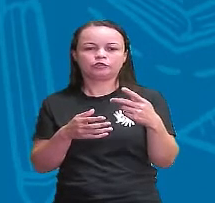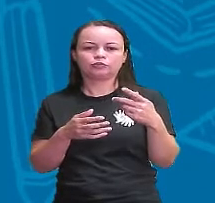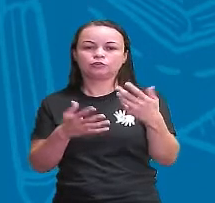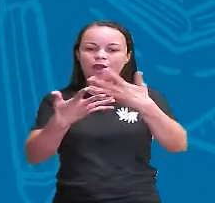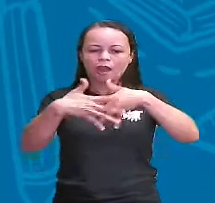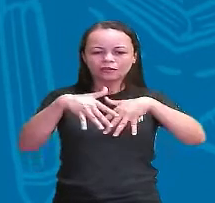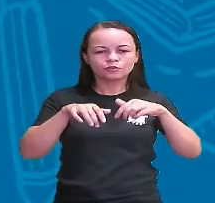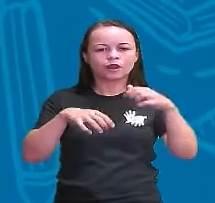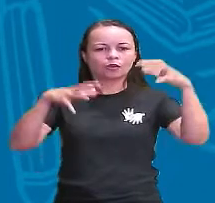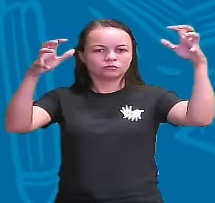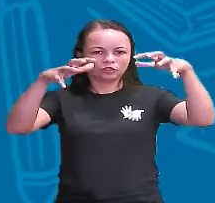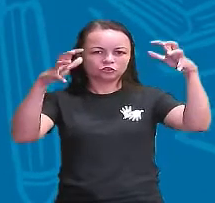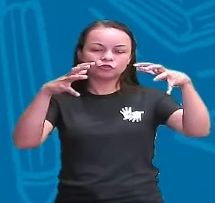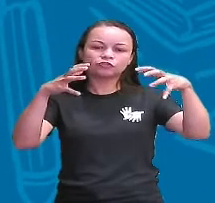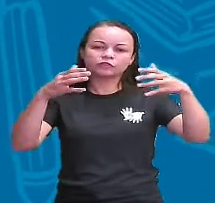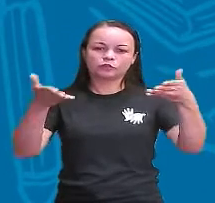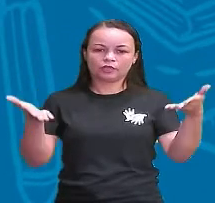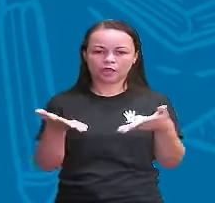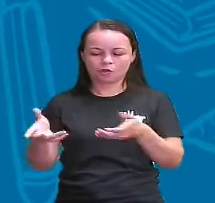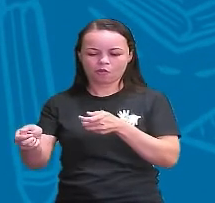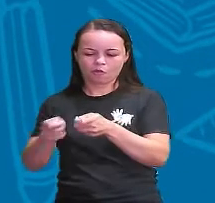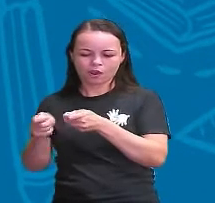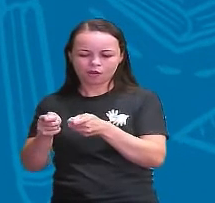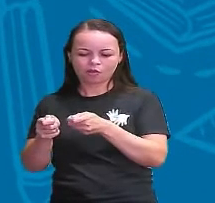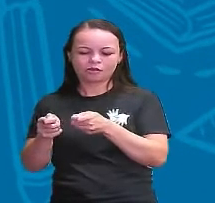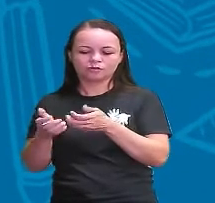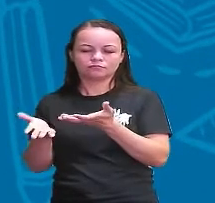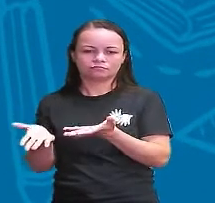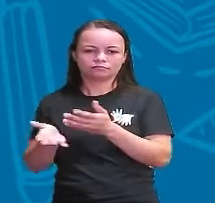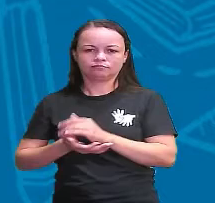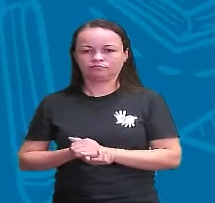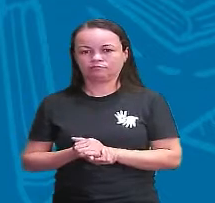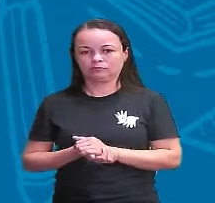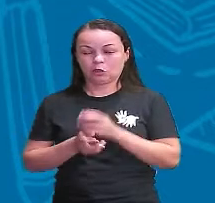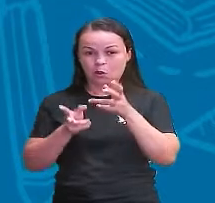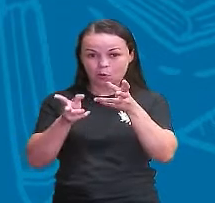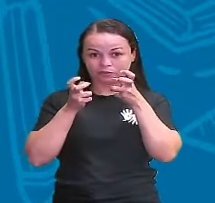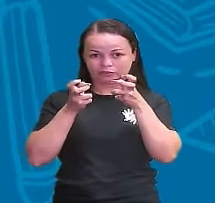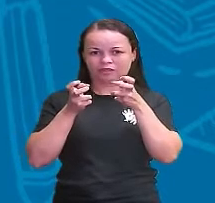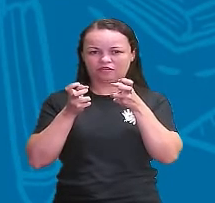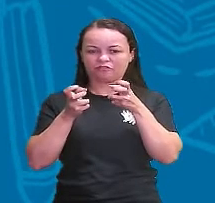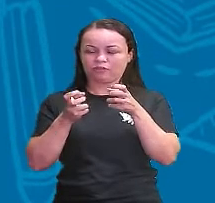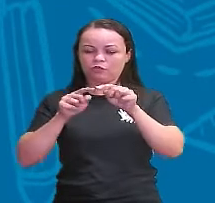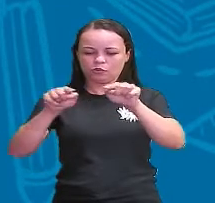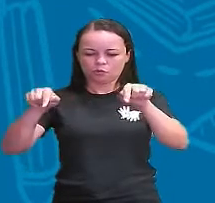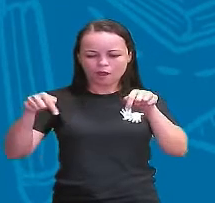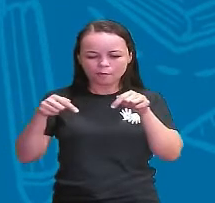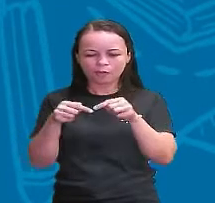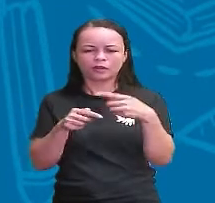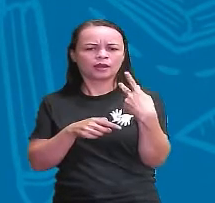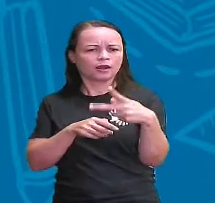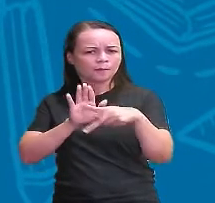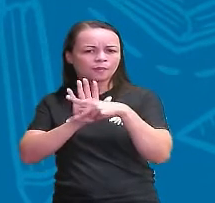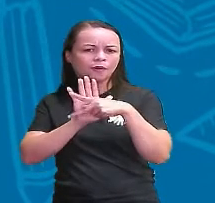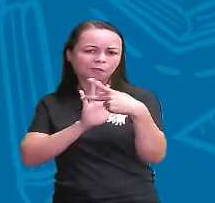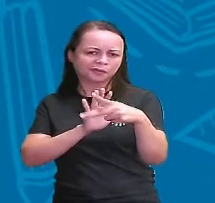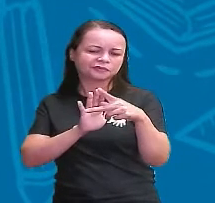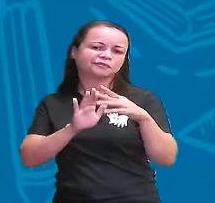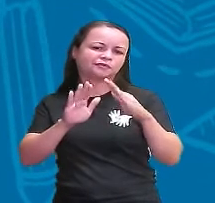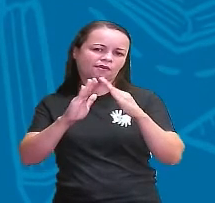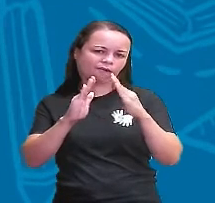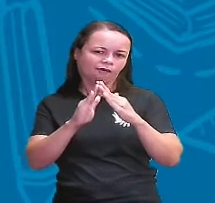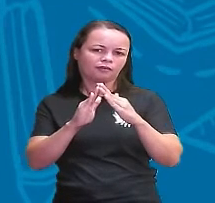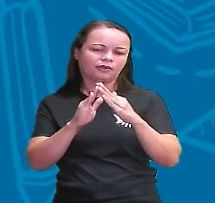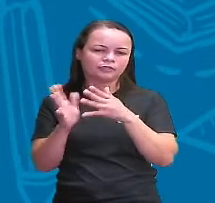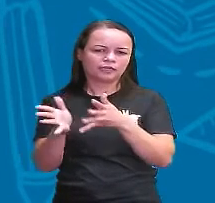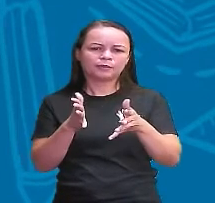agora num ambiente controlado. Então a gente observe que o laboratório, ele é a sua casa, né? A partir de alguns